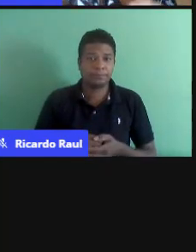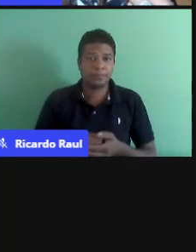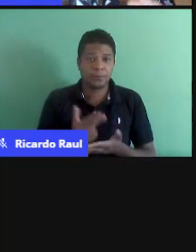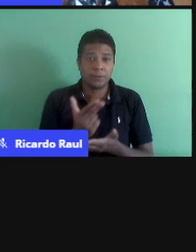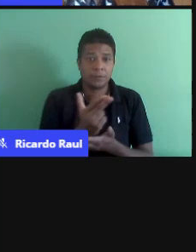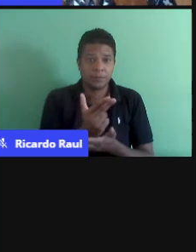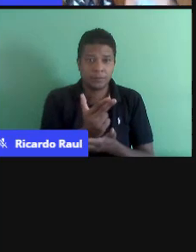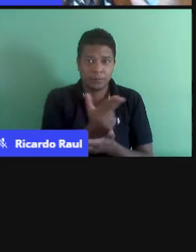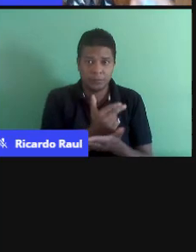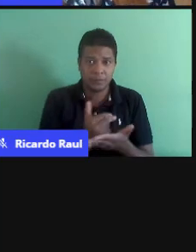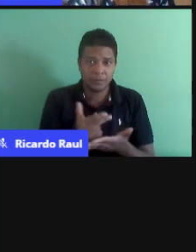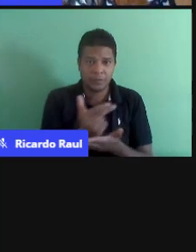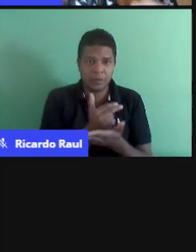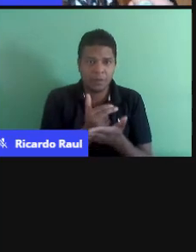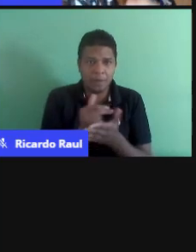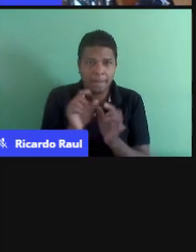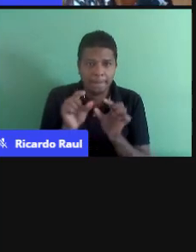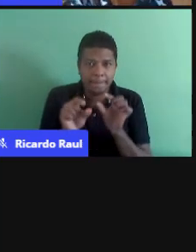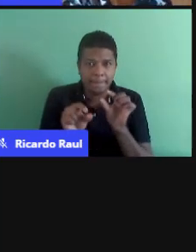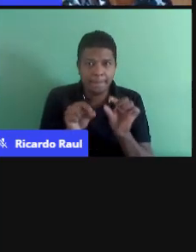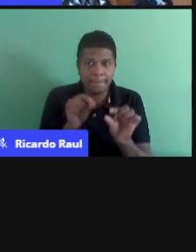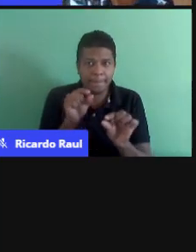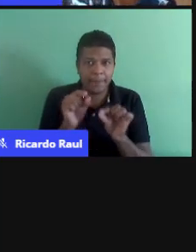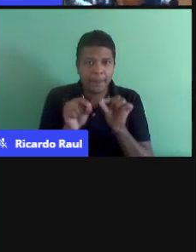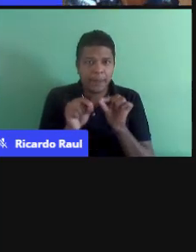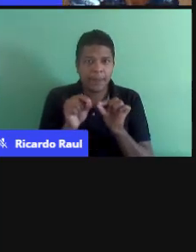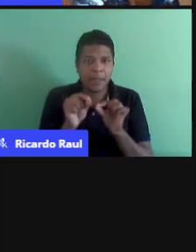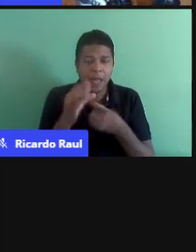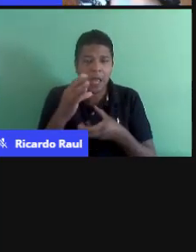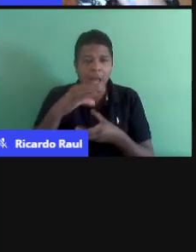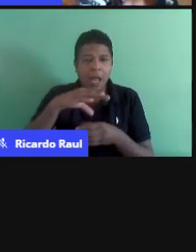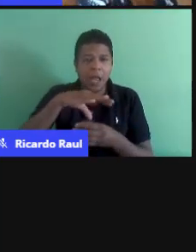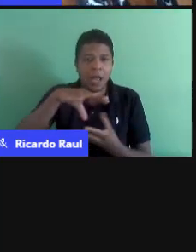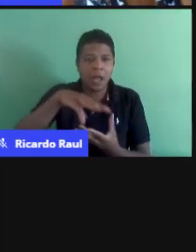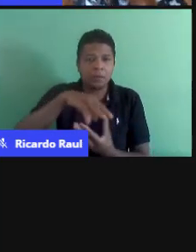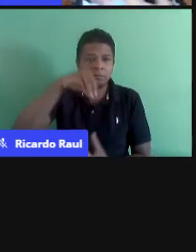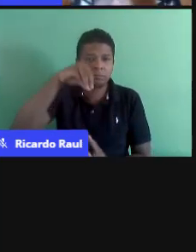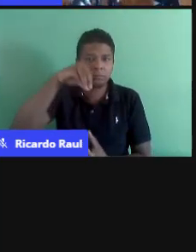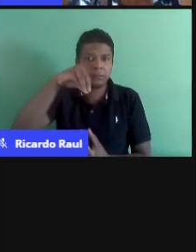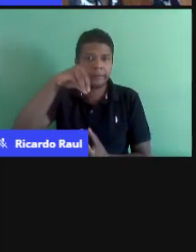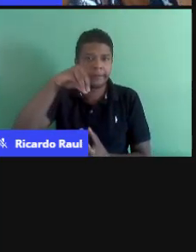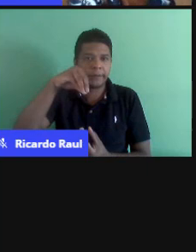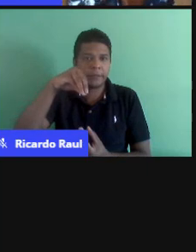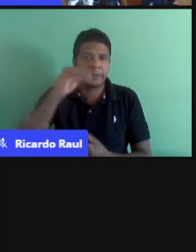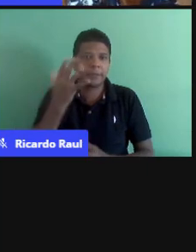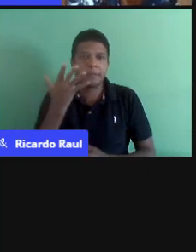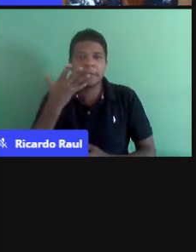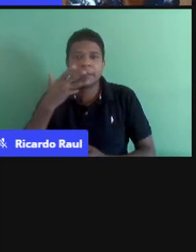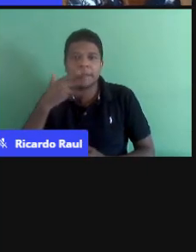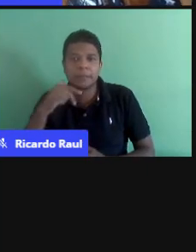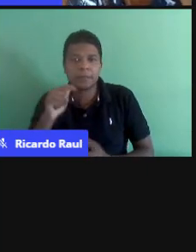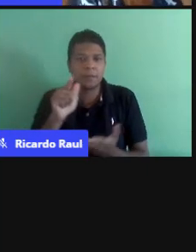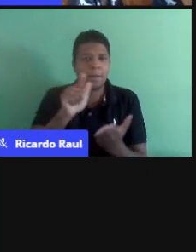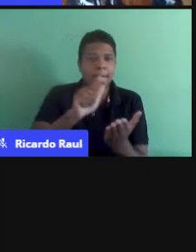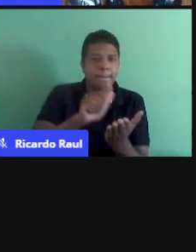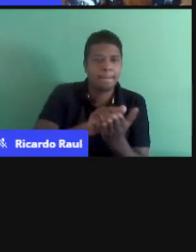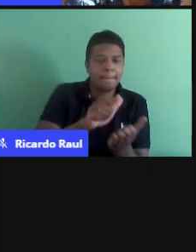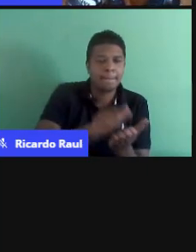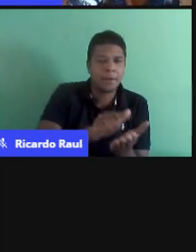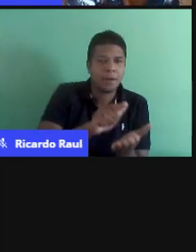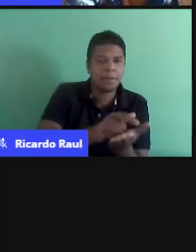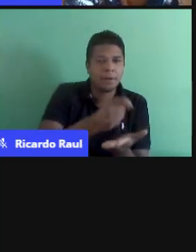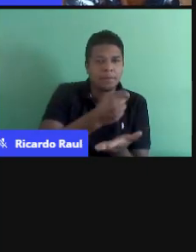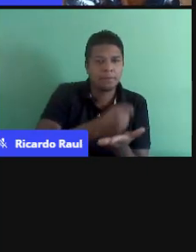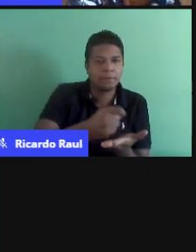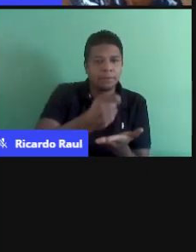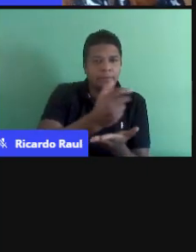da alma da criança deitado no papel. Então, quando nós falamos de valorização do desenho infantil, ele